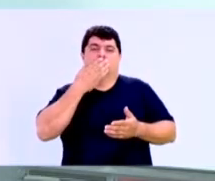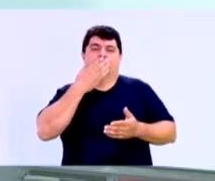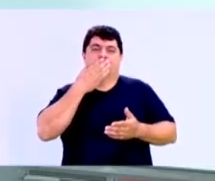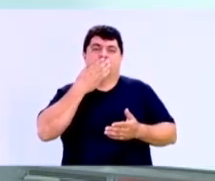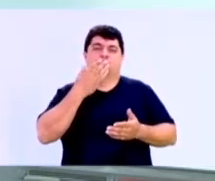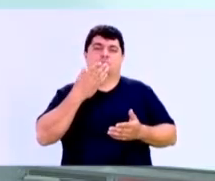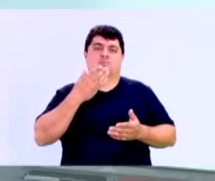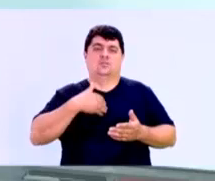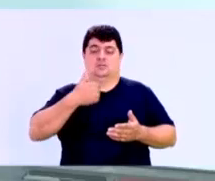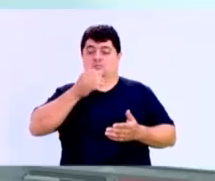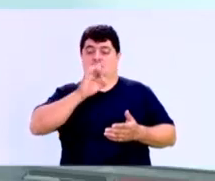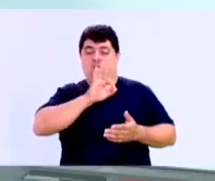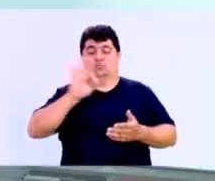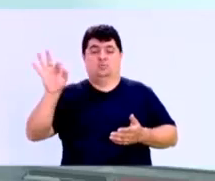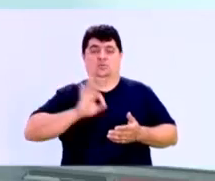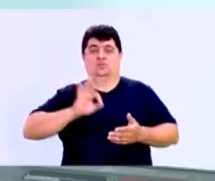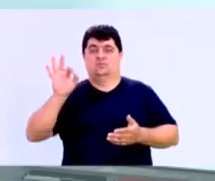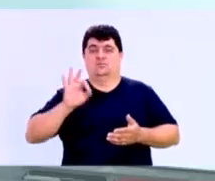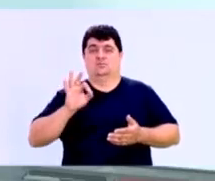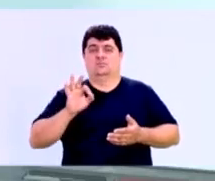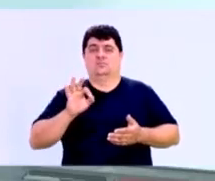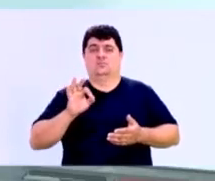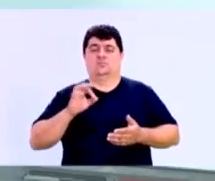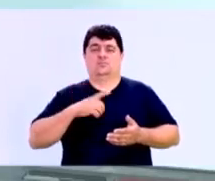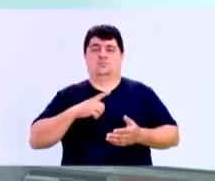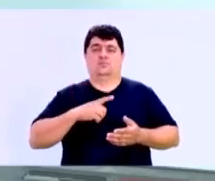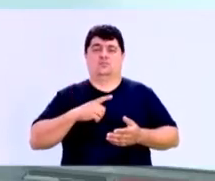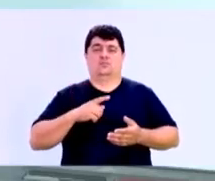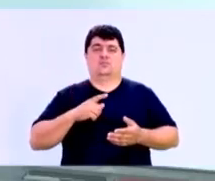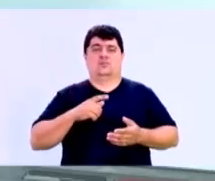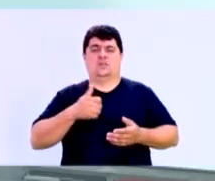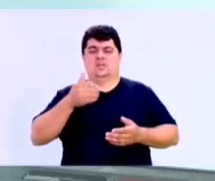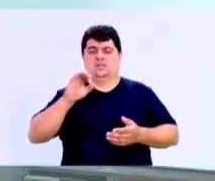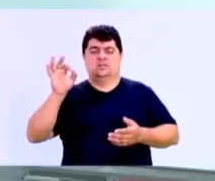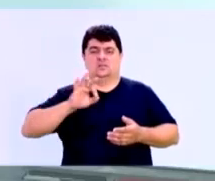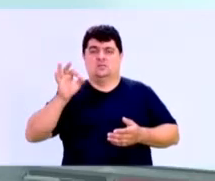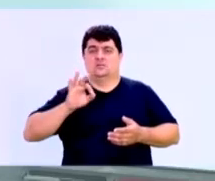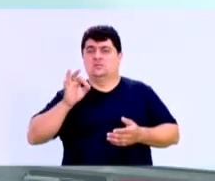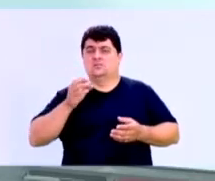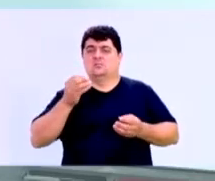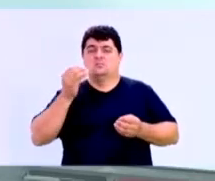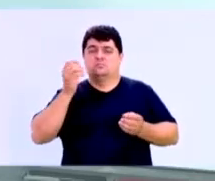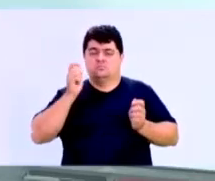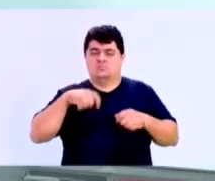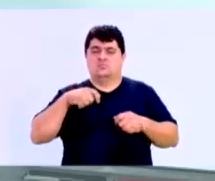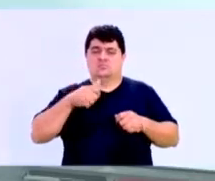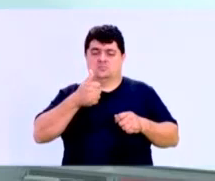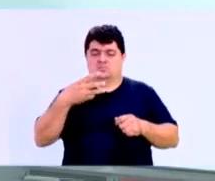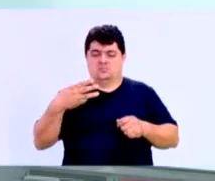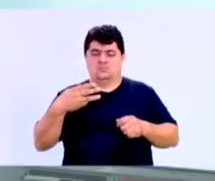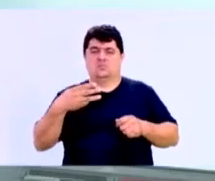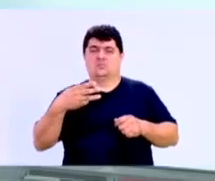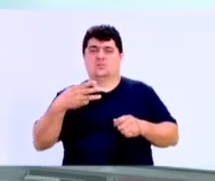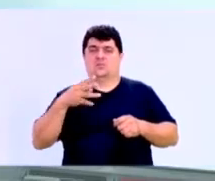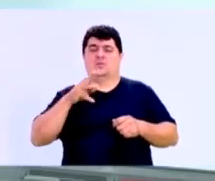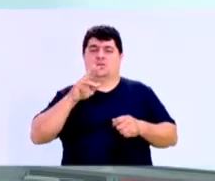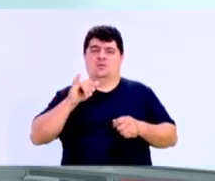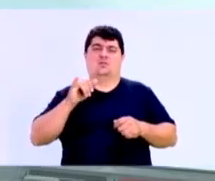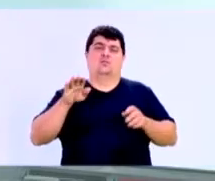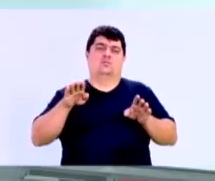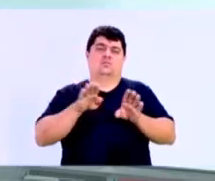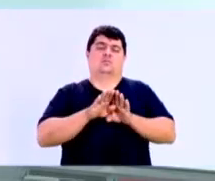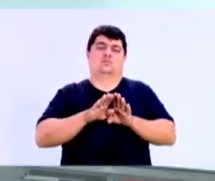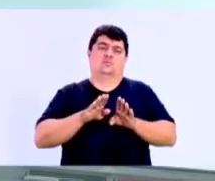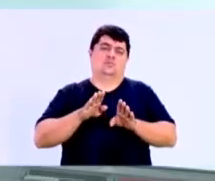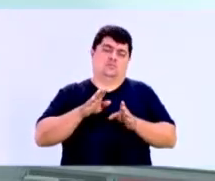deu 100%. Então esse modelo específico foi lá e deu assim, ó, são 100% das 13 empresas utilizando esse modelo, todos